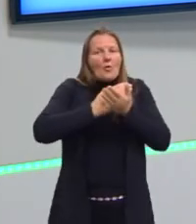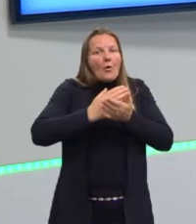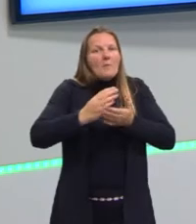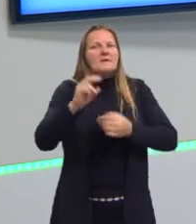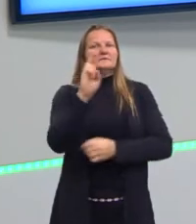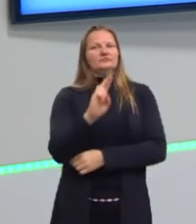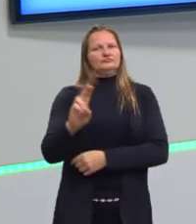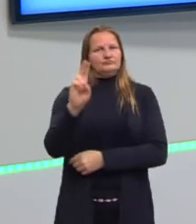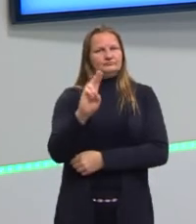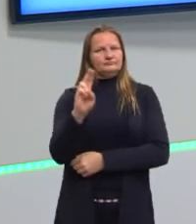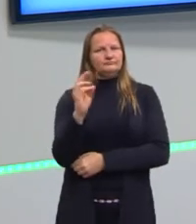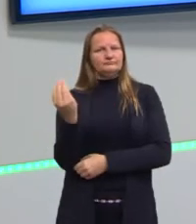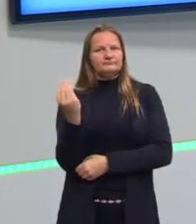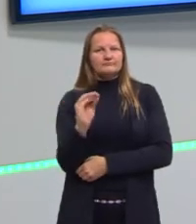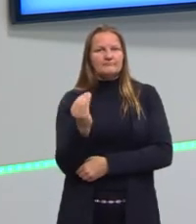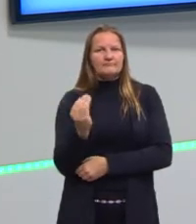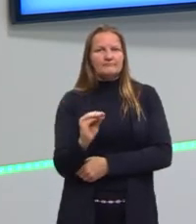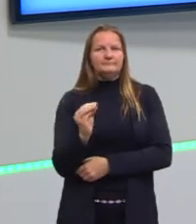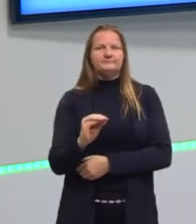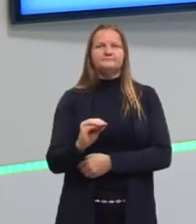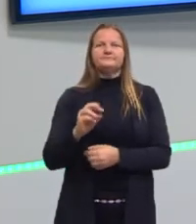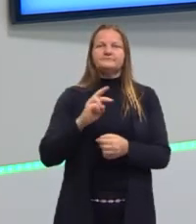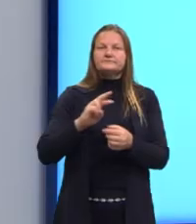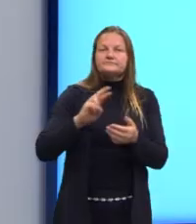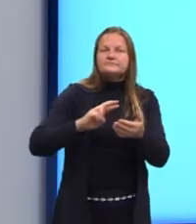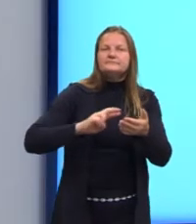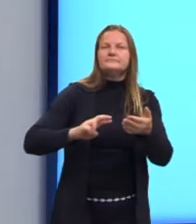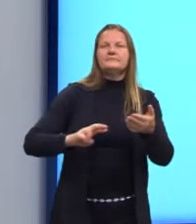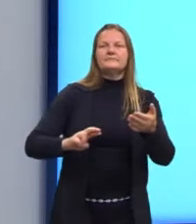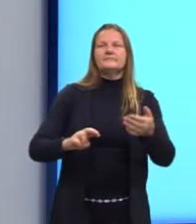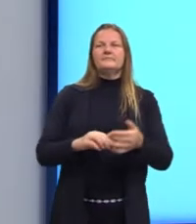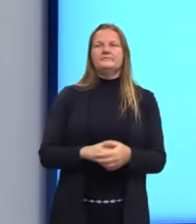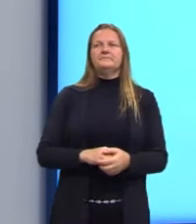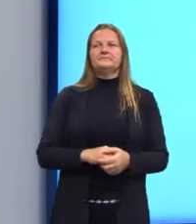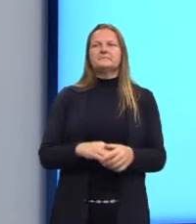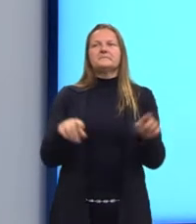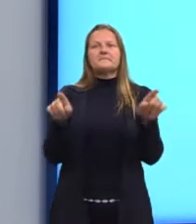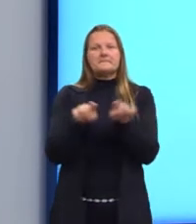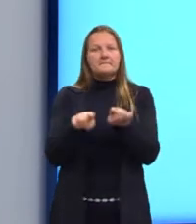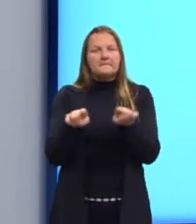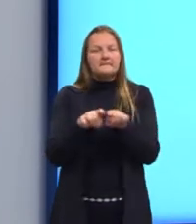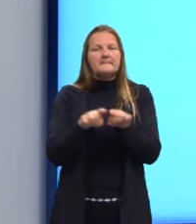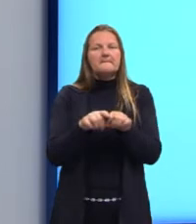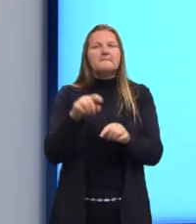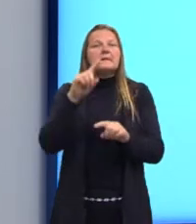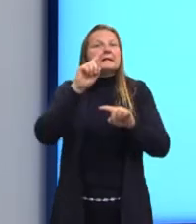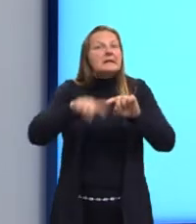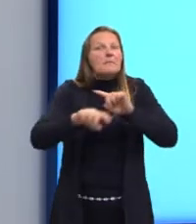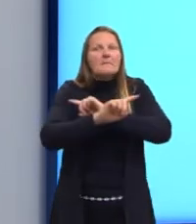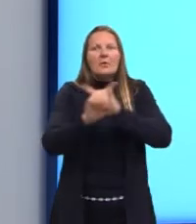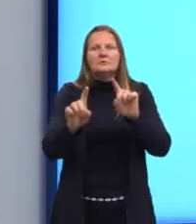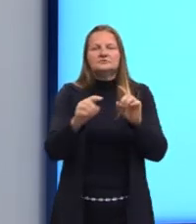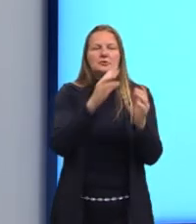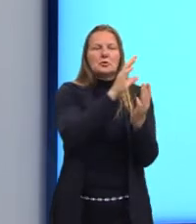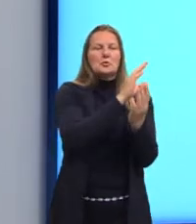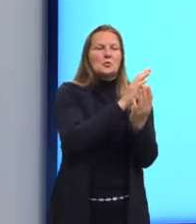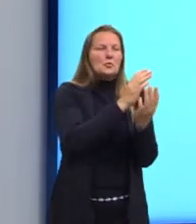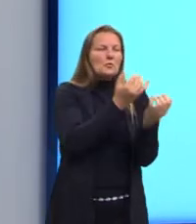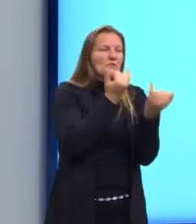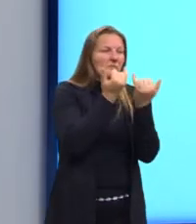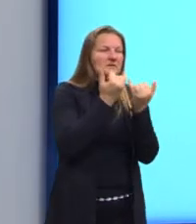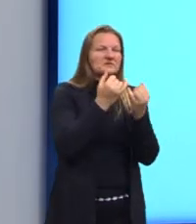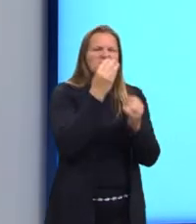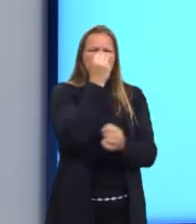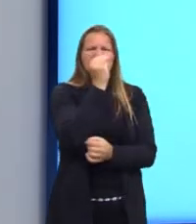que é diferente de copiar né E isso tá aqui também para nós no que não pode fazer com os textos de